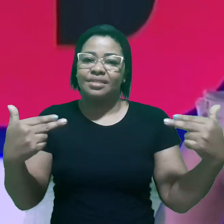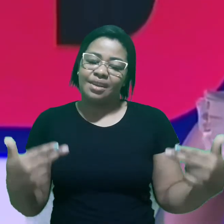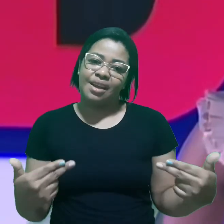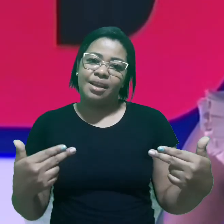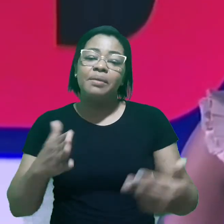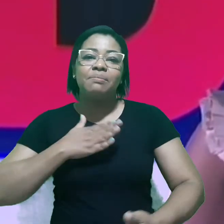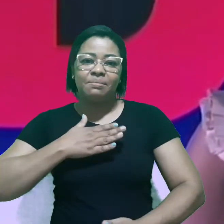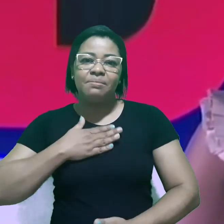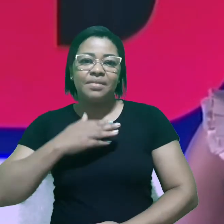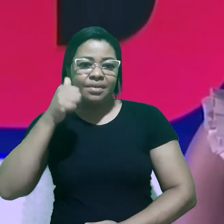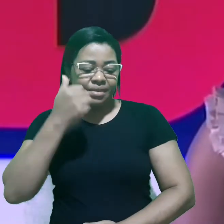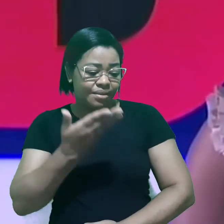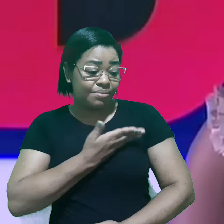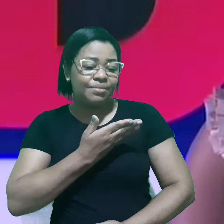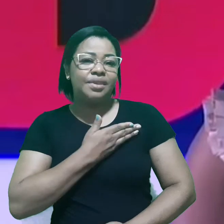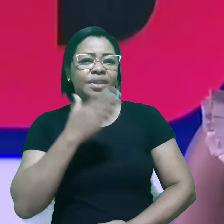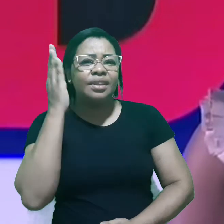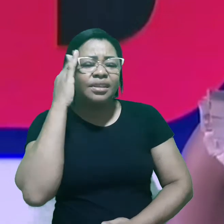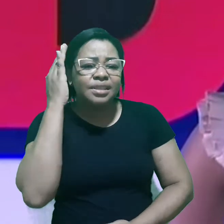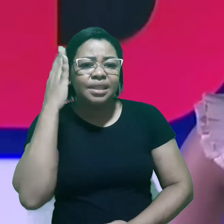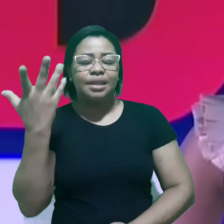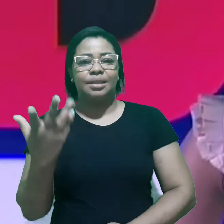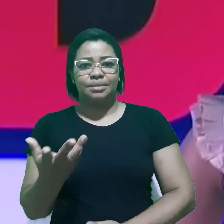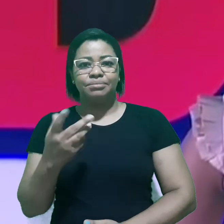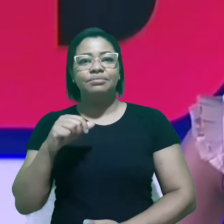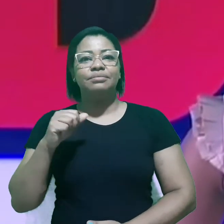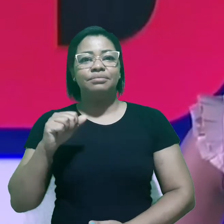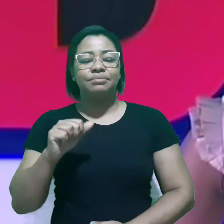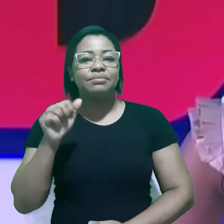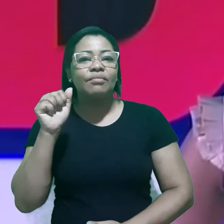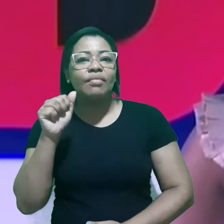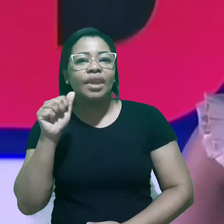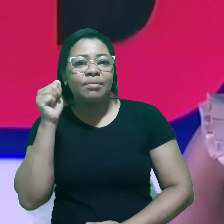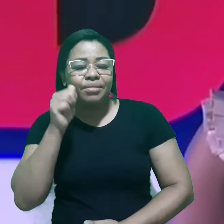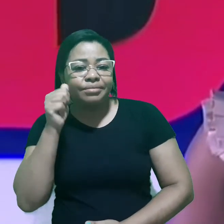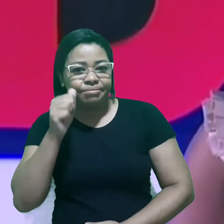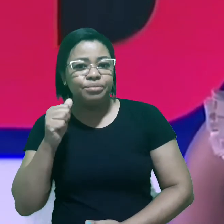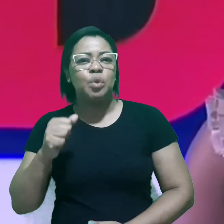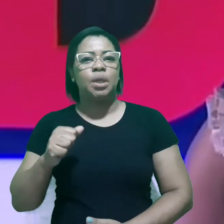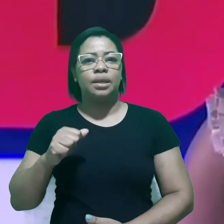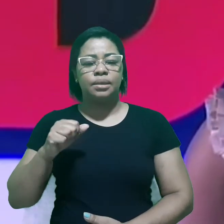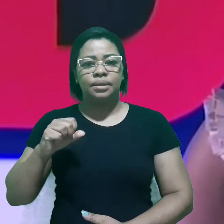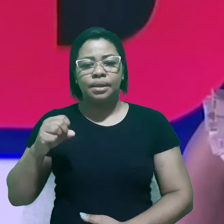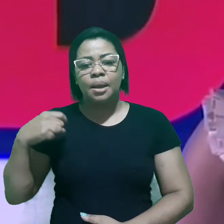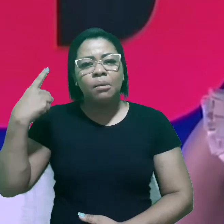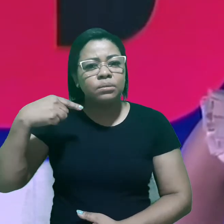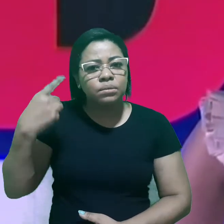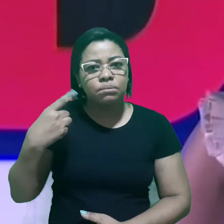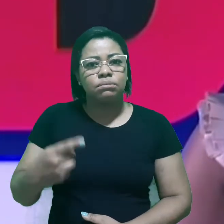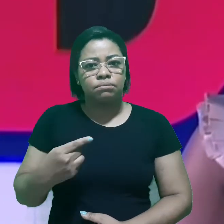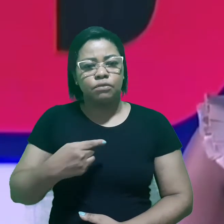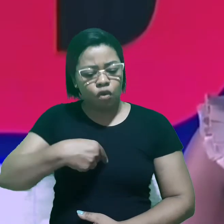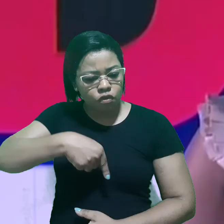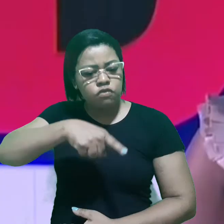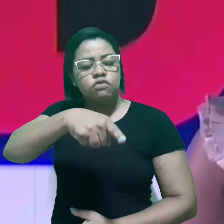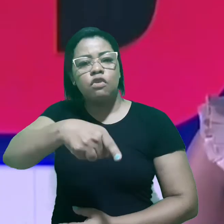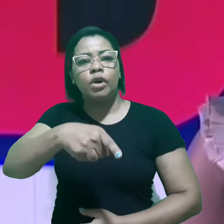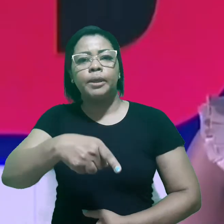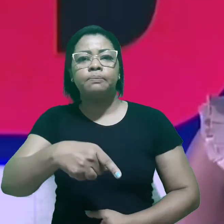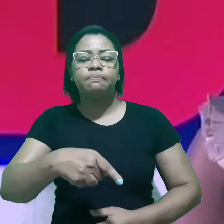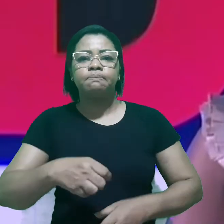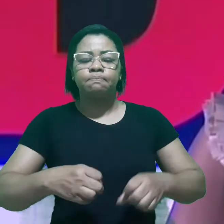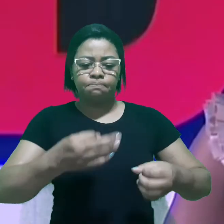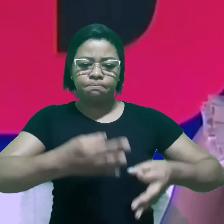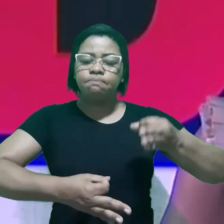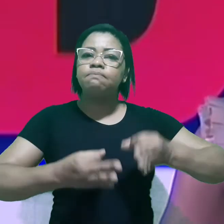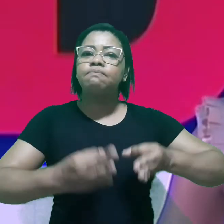foi ao tribunal na Nigéria para desafiar uma lei ridícula que exigia que as mulheres tivessem o consentimento de seus maridos antes de renovarem seus